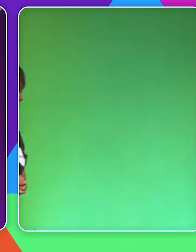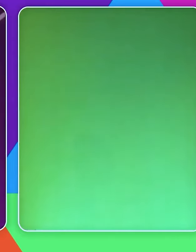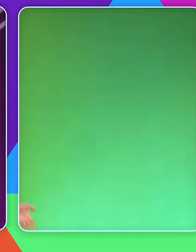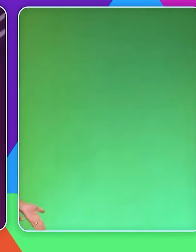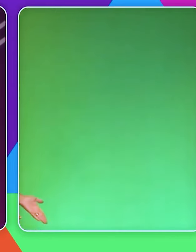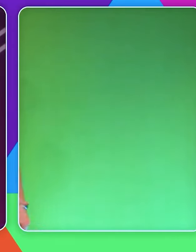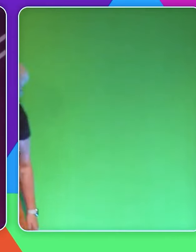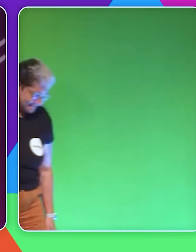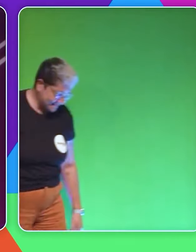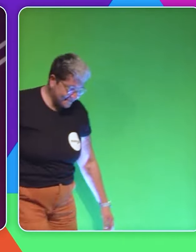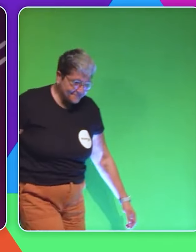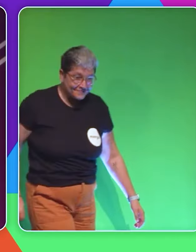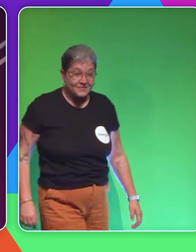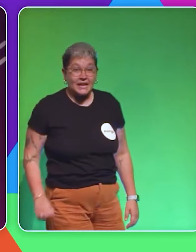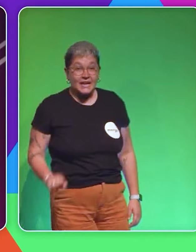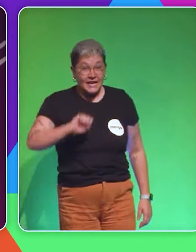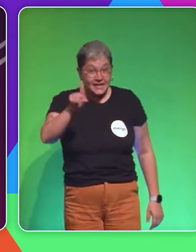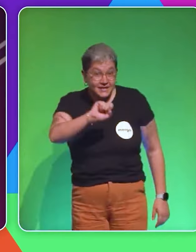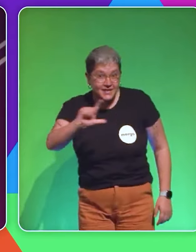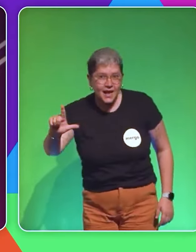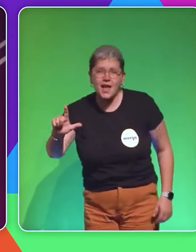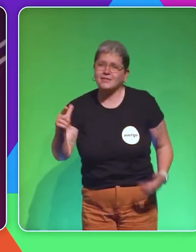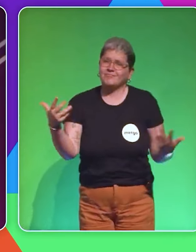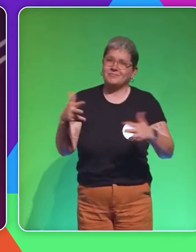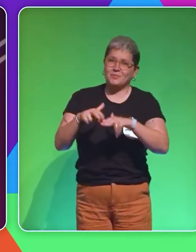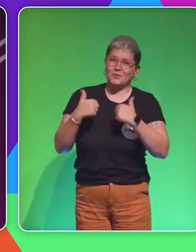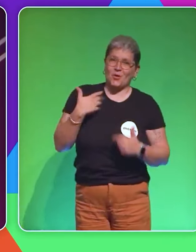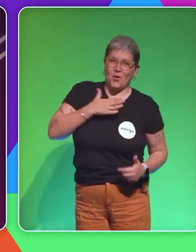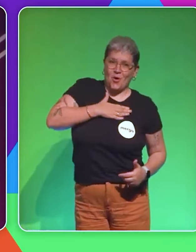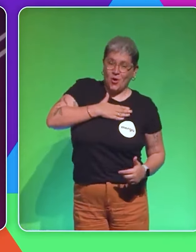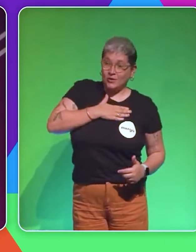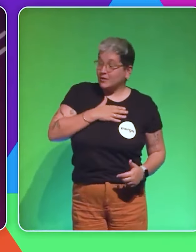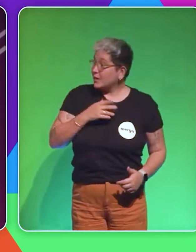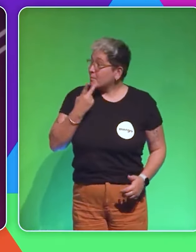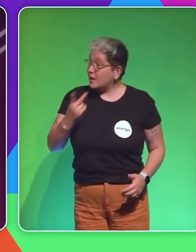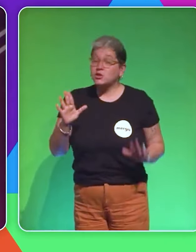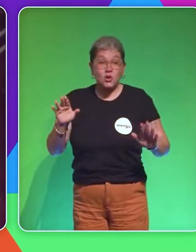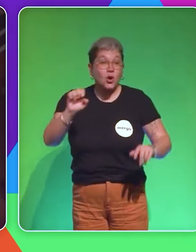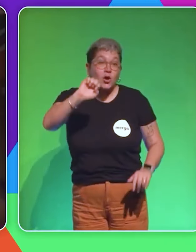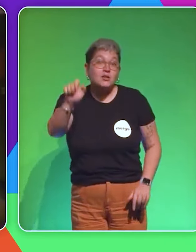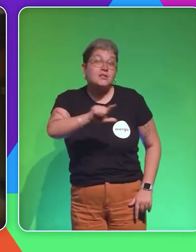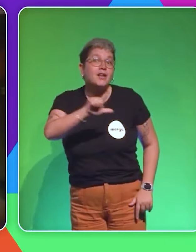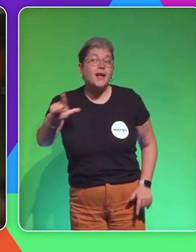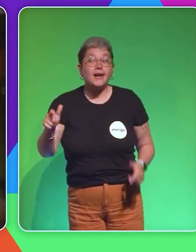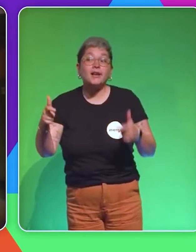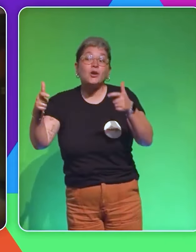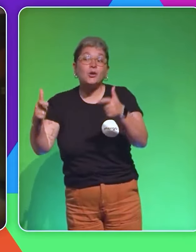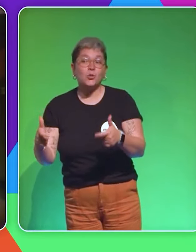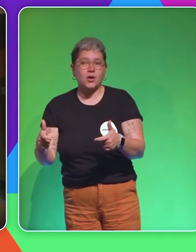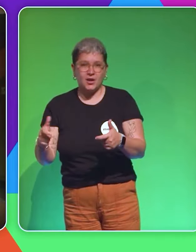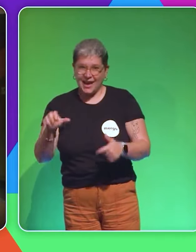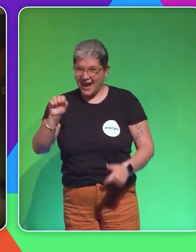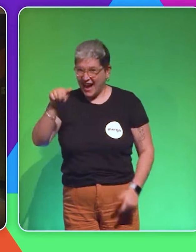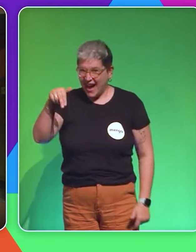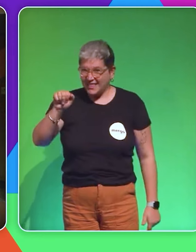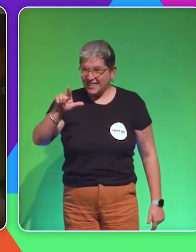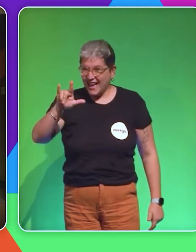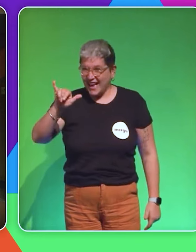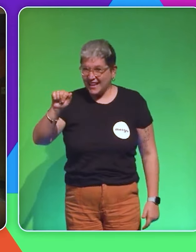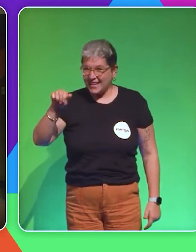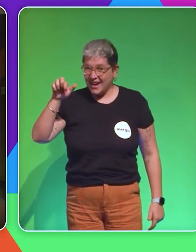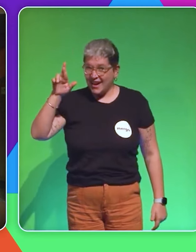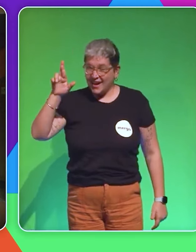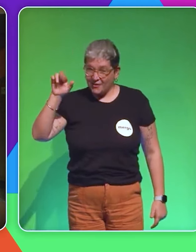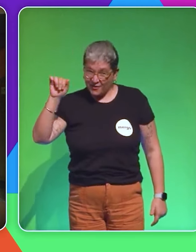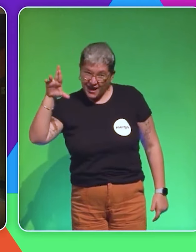gosto porque sempre tem alguém comigo quando eu falo que sou mas assim é ZL de que local não é anara Franco não